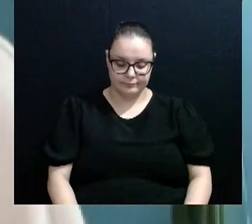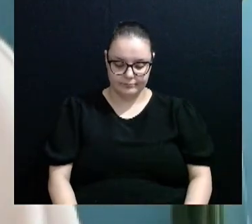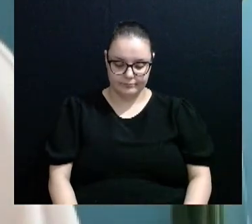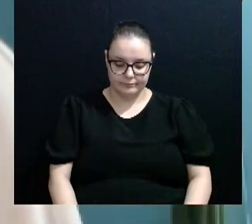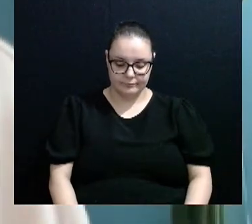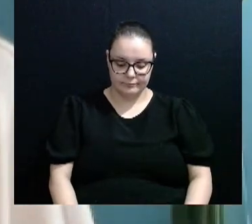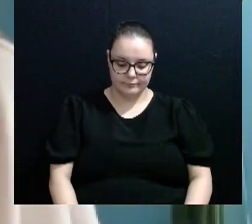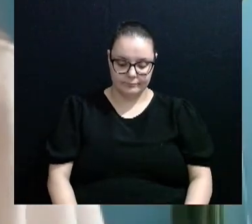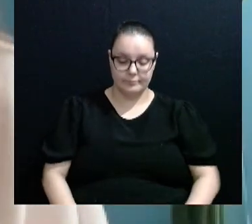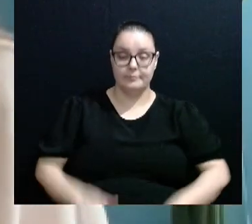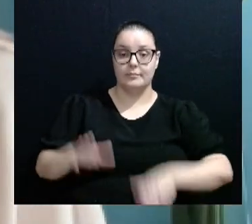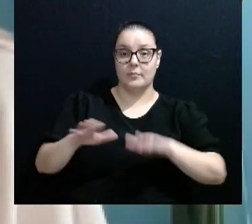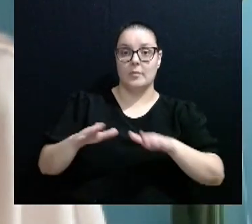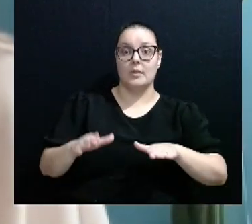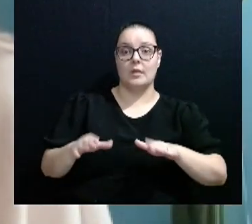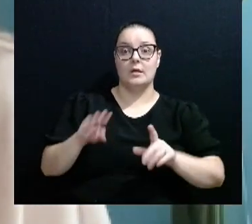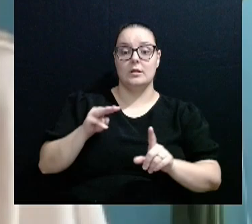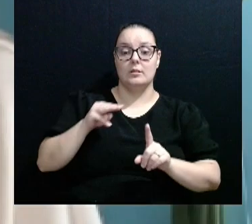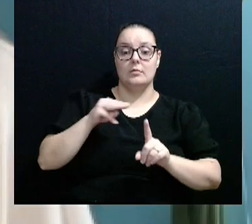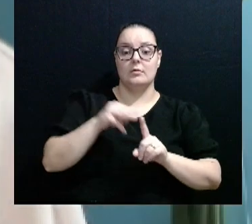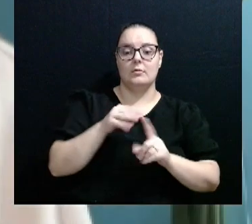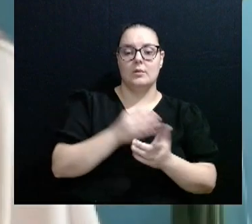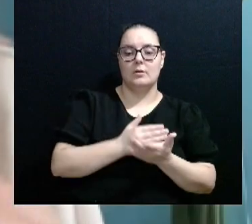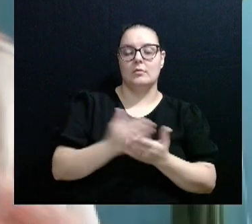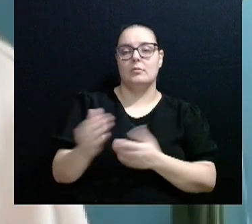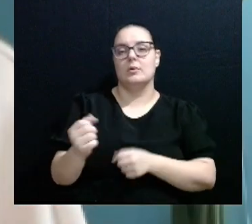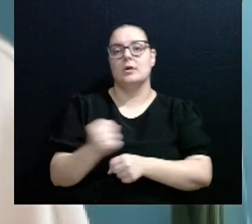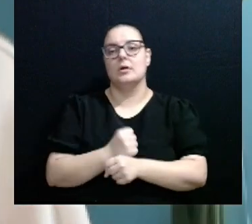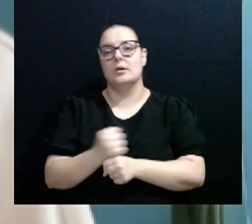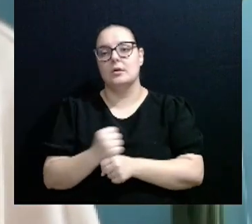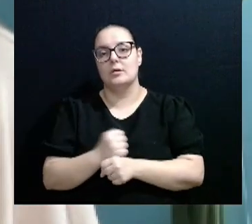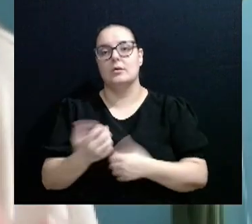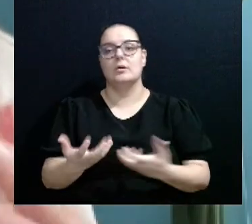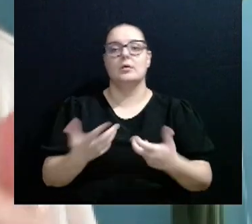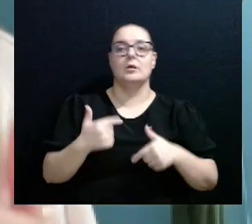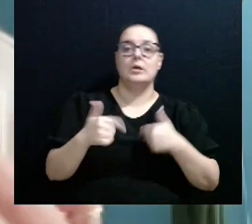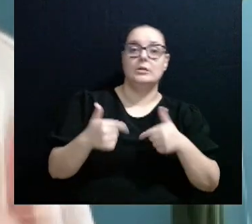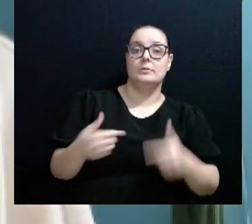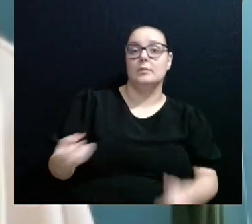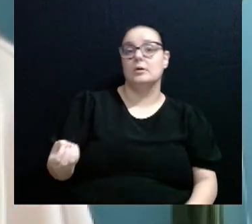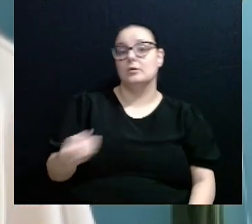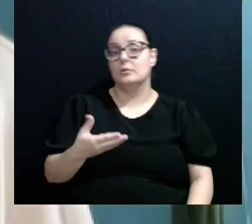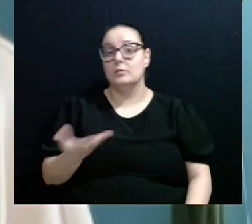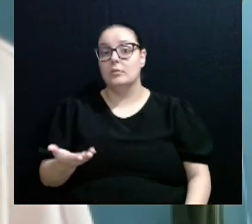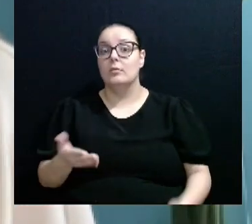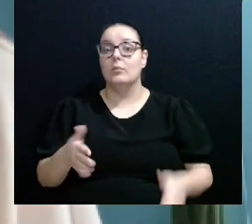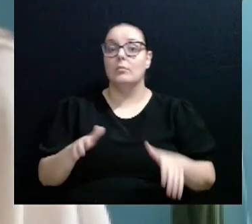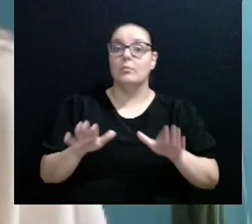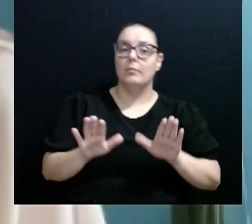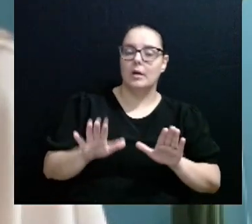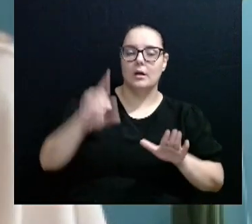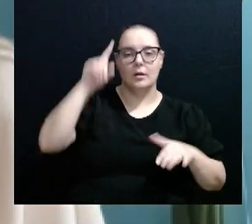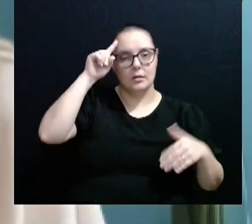como meta agora início de ano, quero um emprego novo, mas o nosso dia a dia, a nossa rotina vai fazendo com que